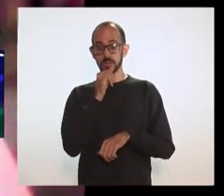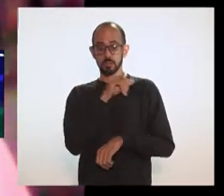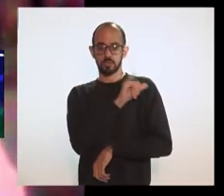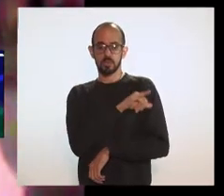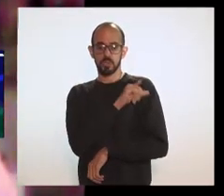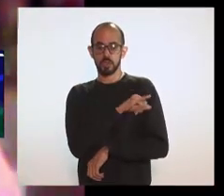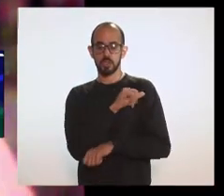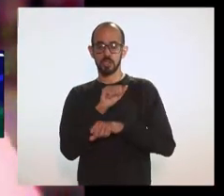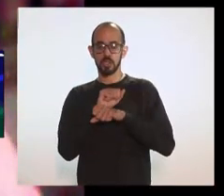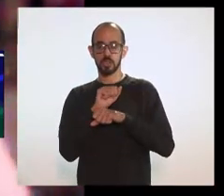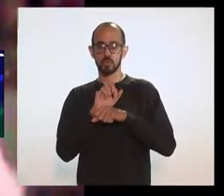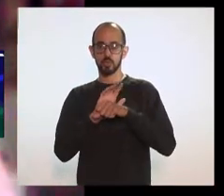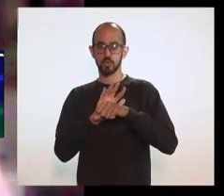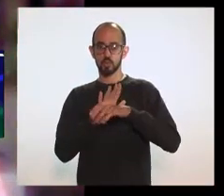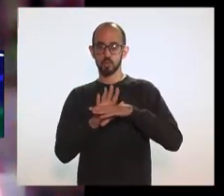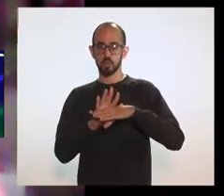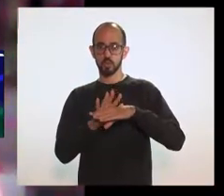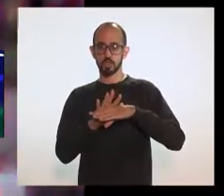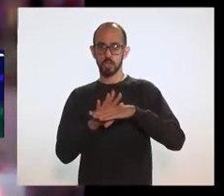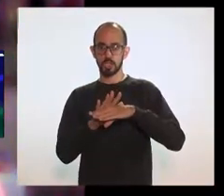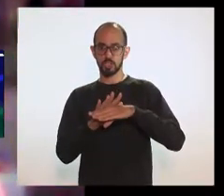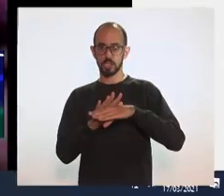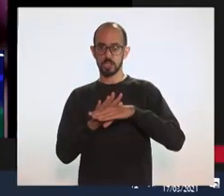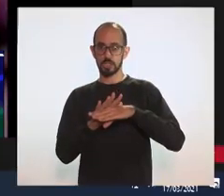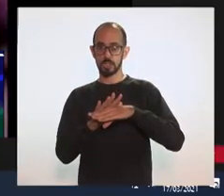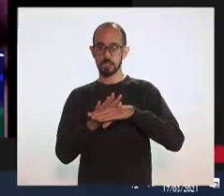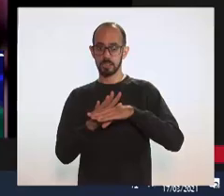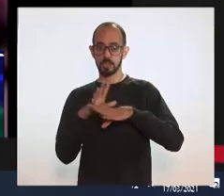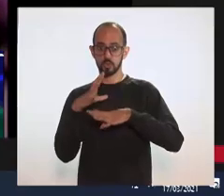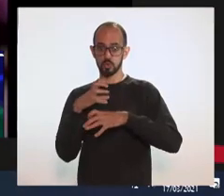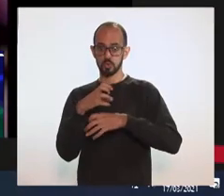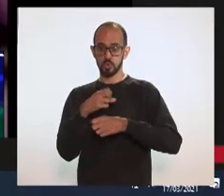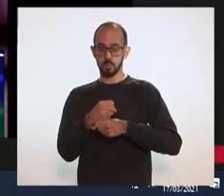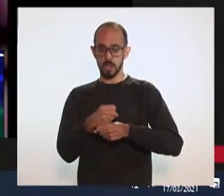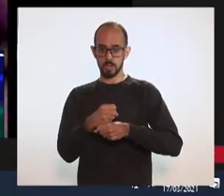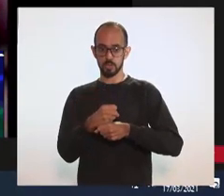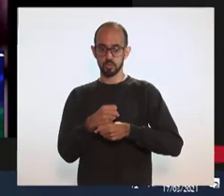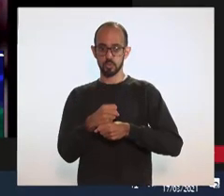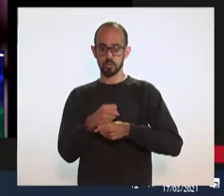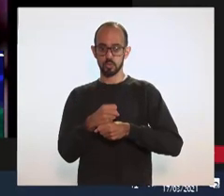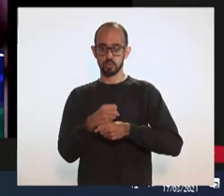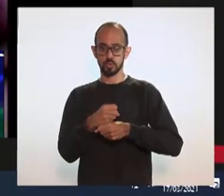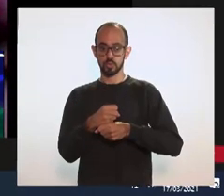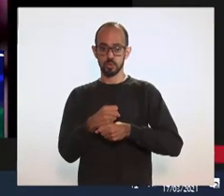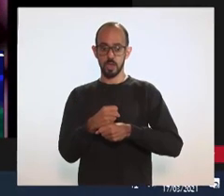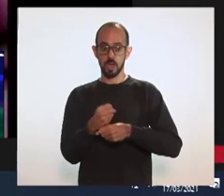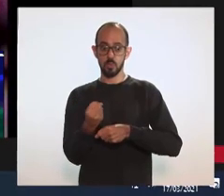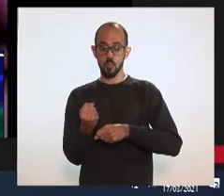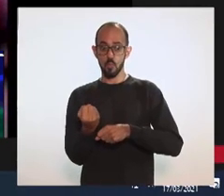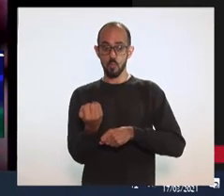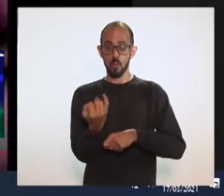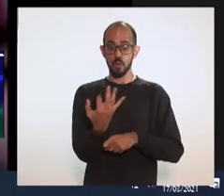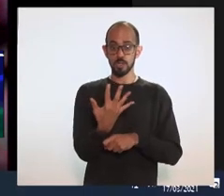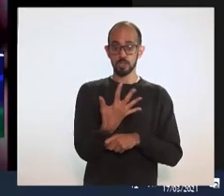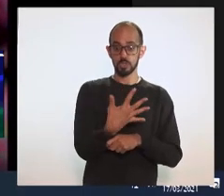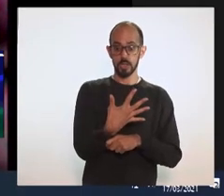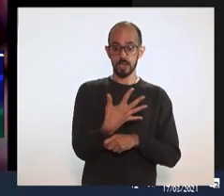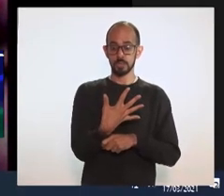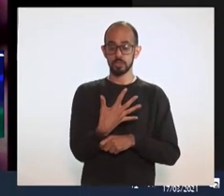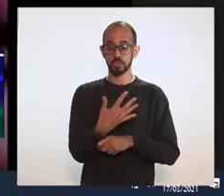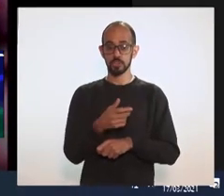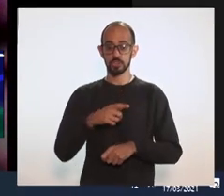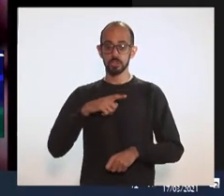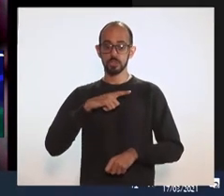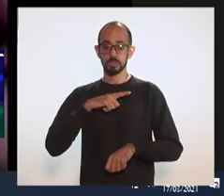Duque de Caxias, em ambas as cidades, a ocupação de leitos de UTI na rede pública já